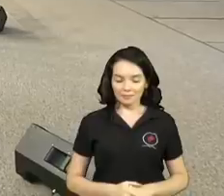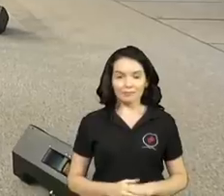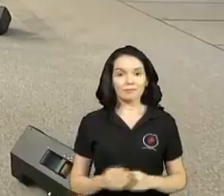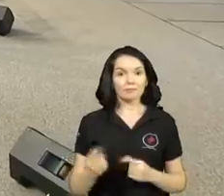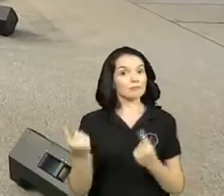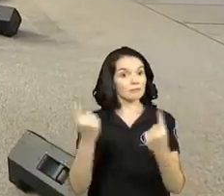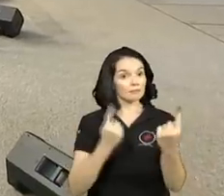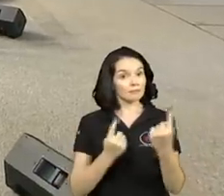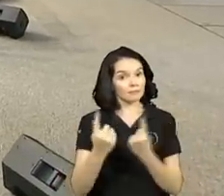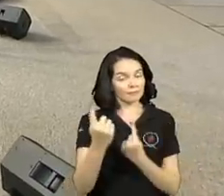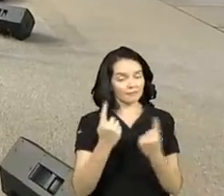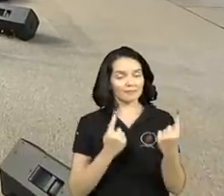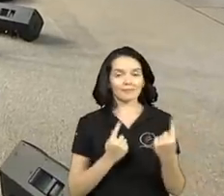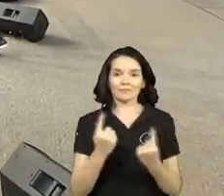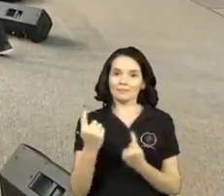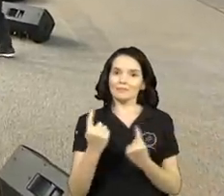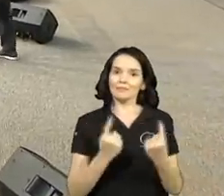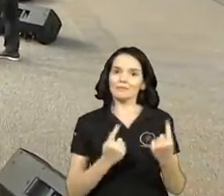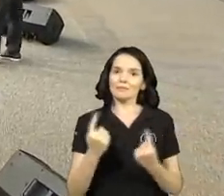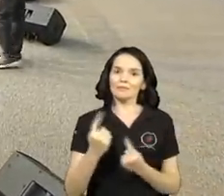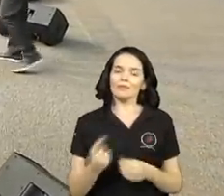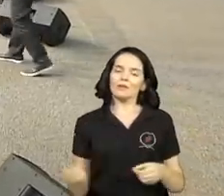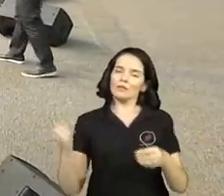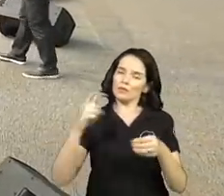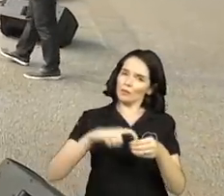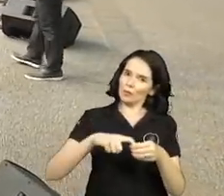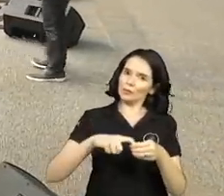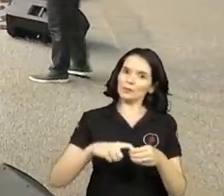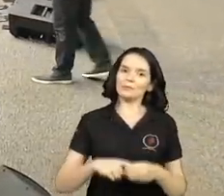Venha. Venha. Volte.